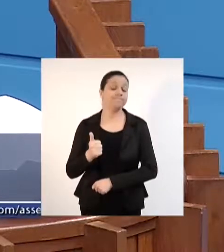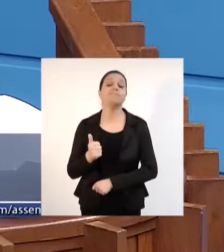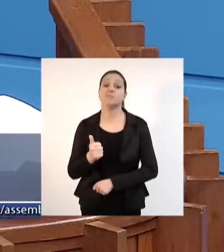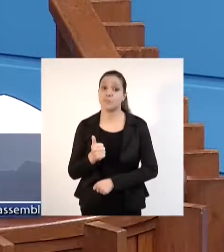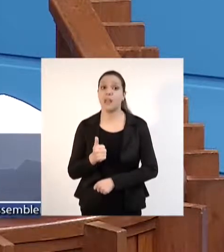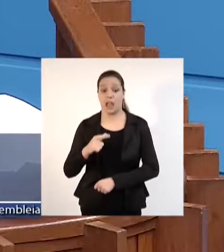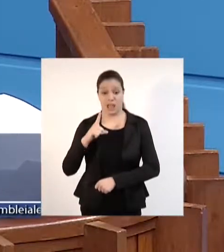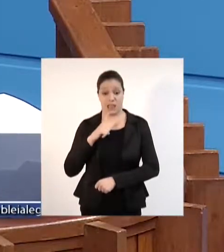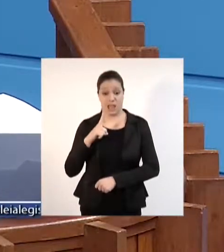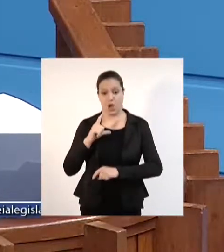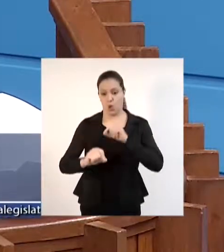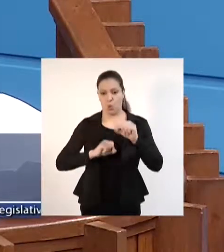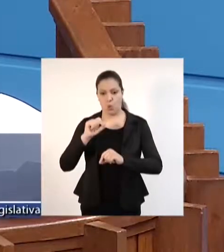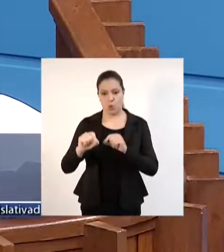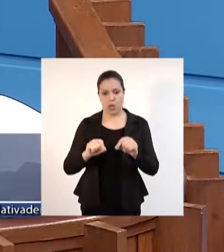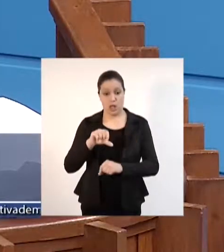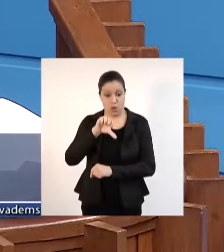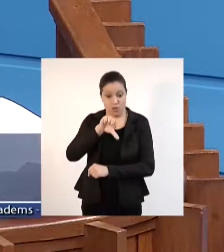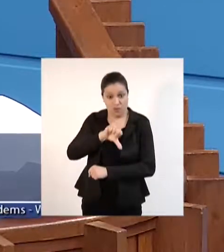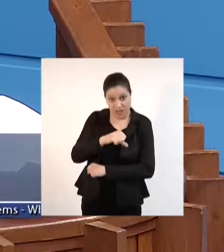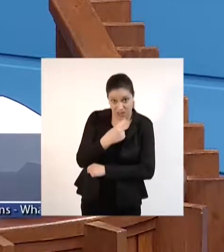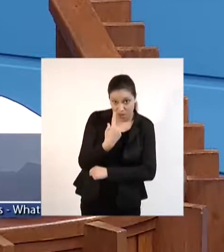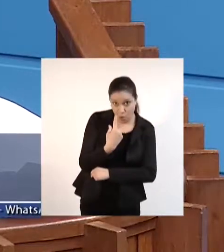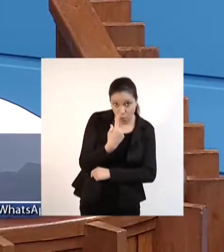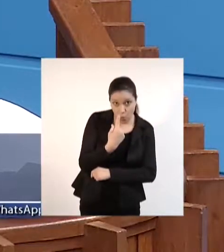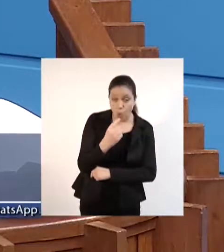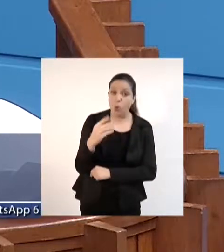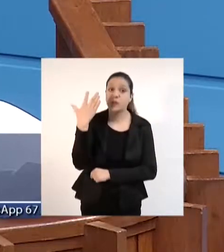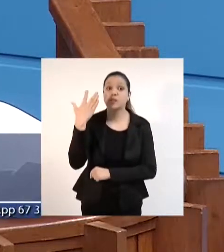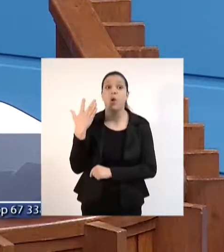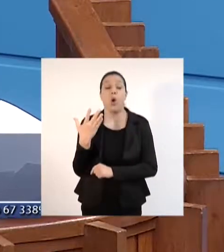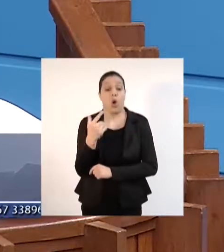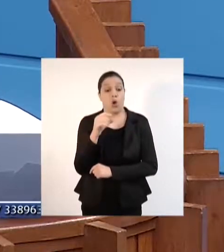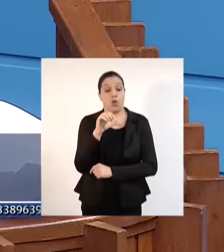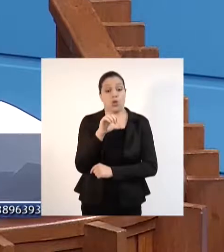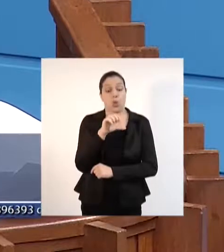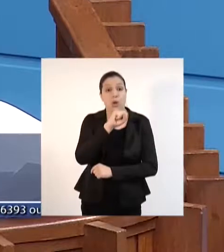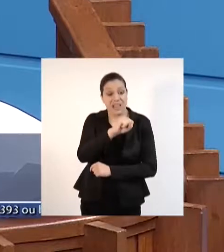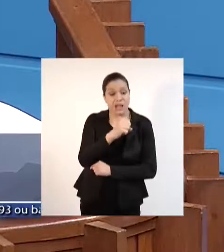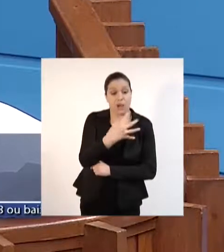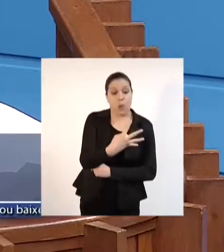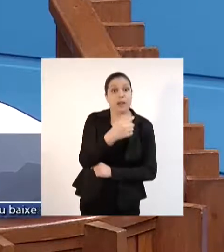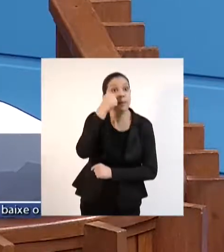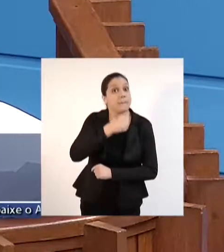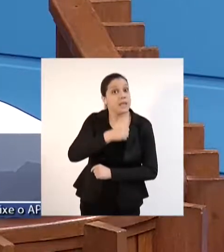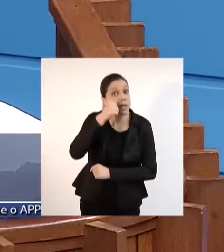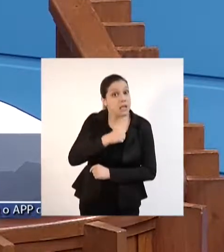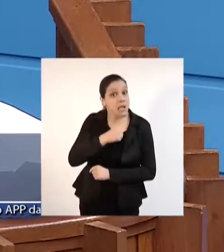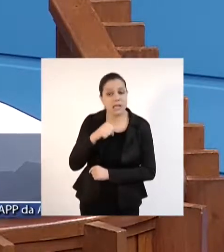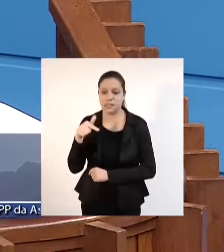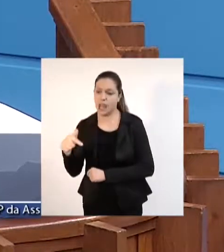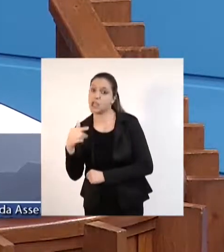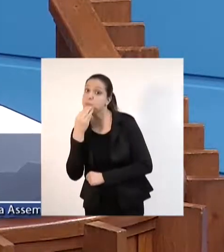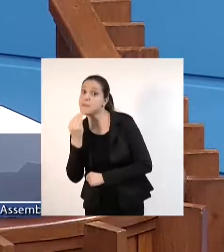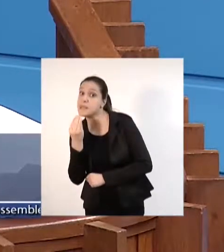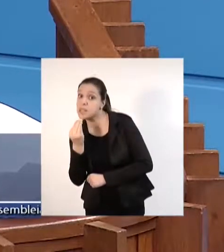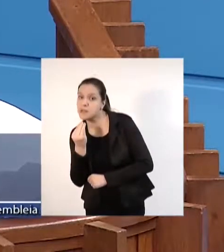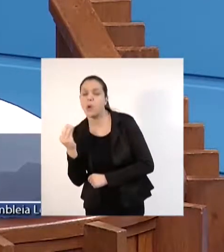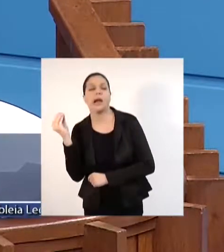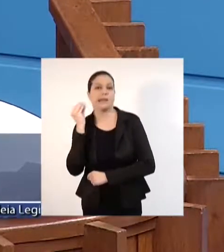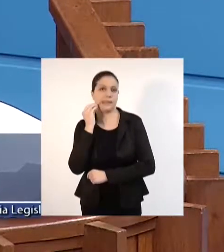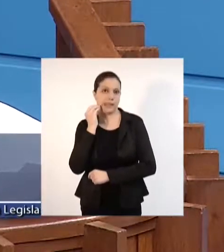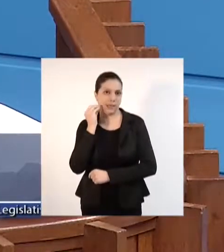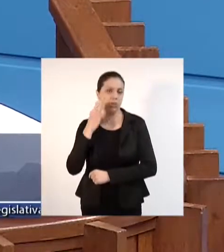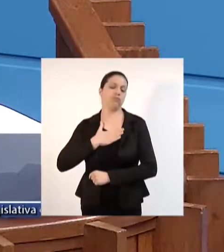casos, 84 eram meninas, enquanto 7 eram meninos. Entre adolescentes e jovens de 15 e 19 anos,